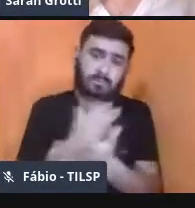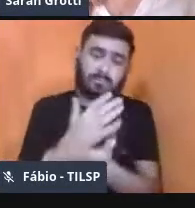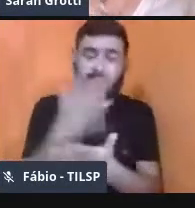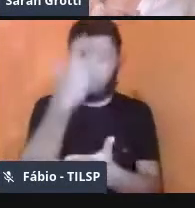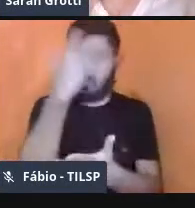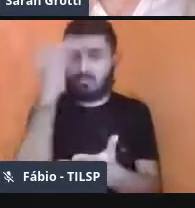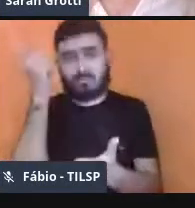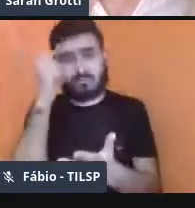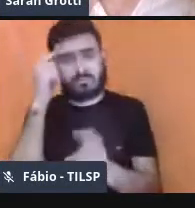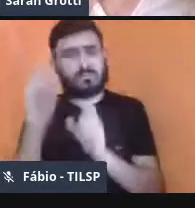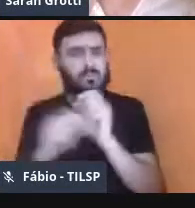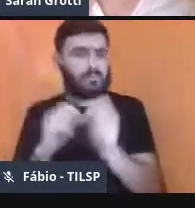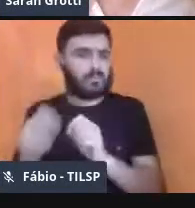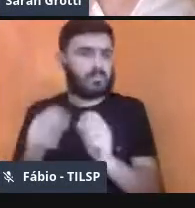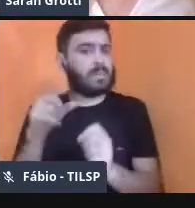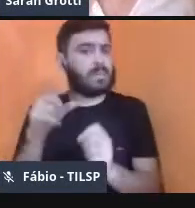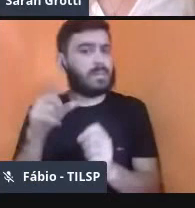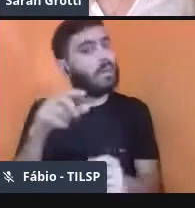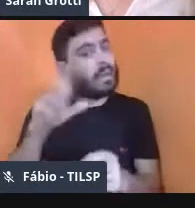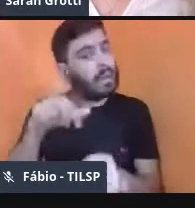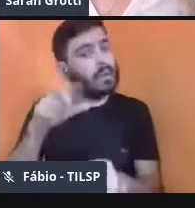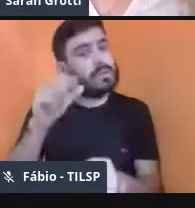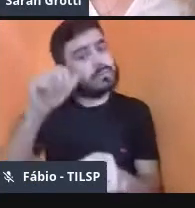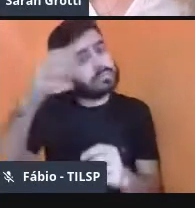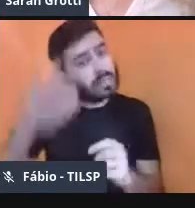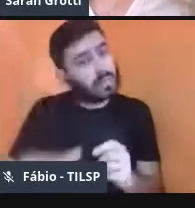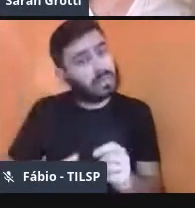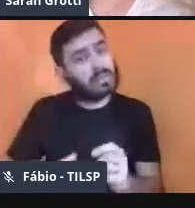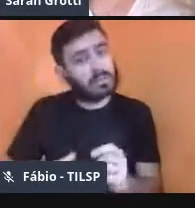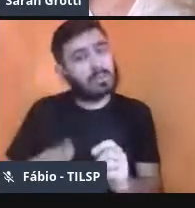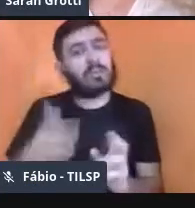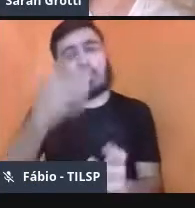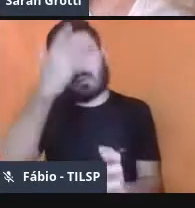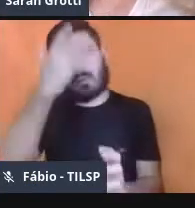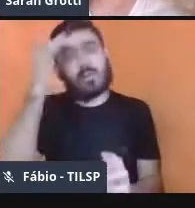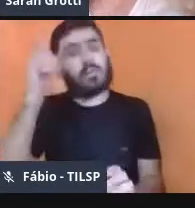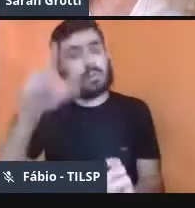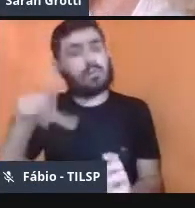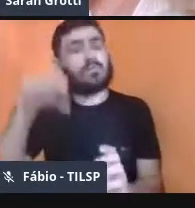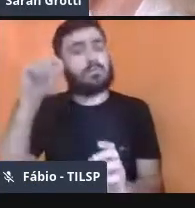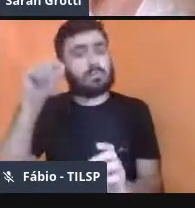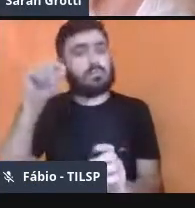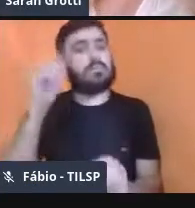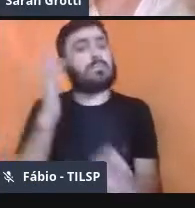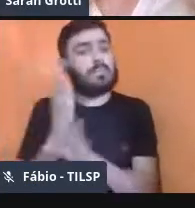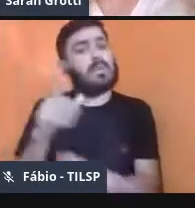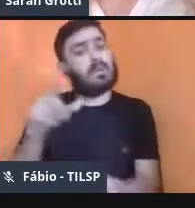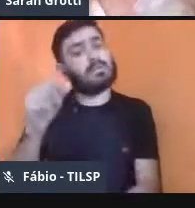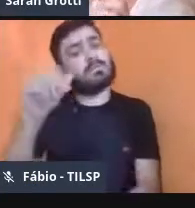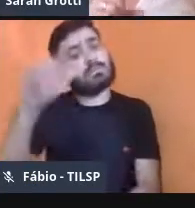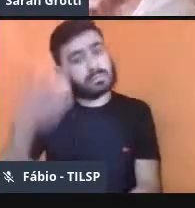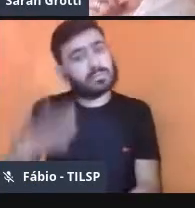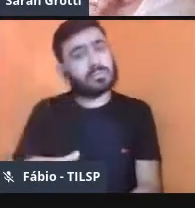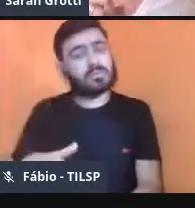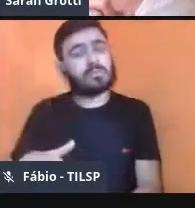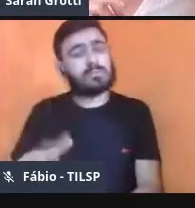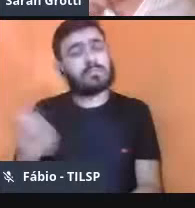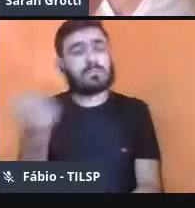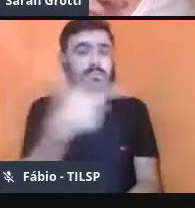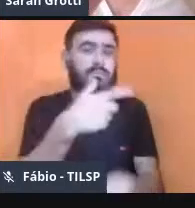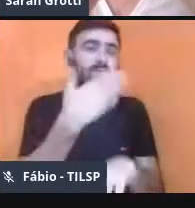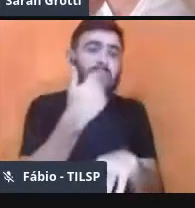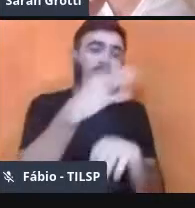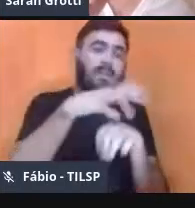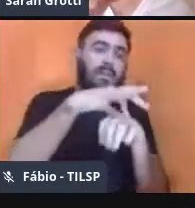ela chega a ser mais barata, né? Então, pessoas optam por ela por ser mais barata. Aquela